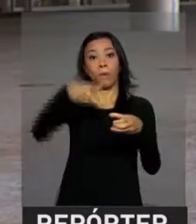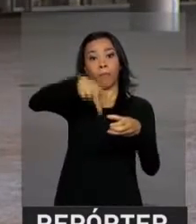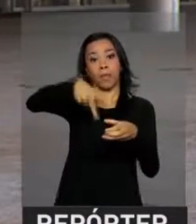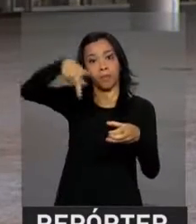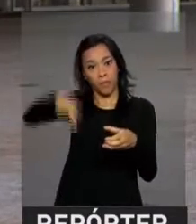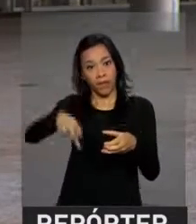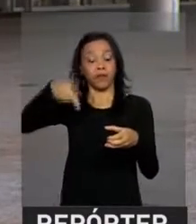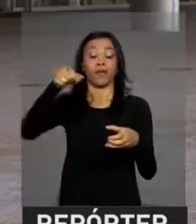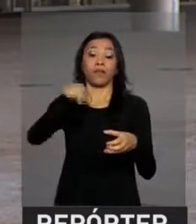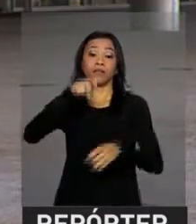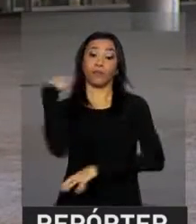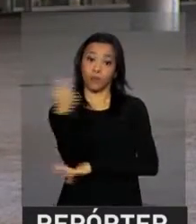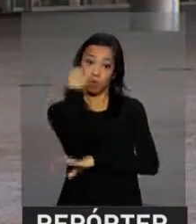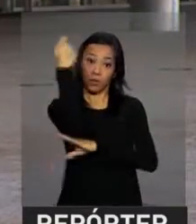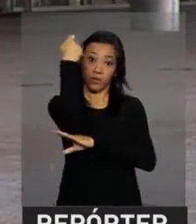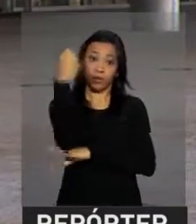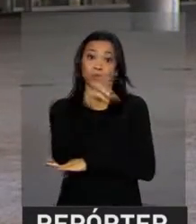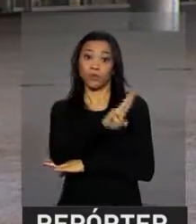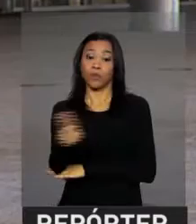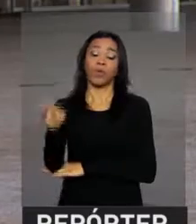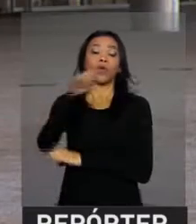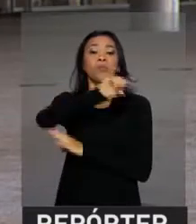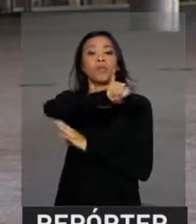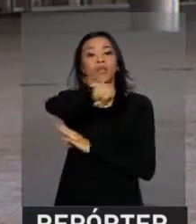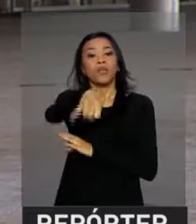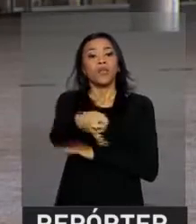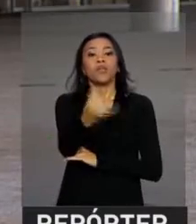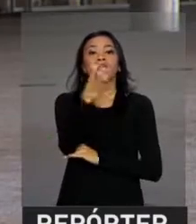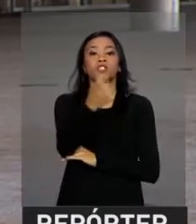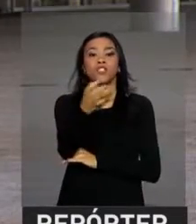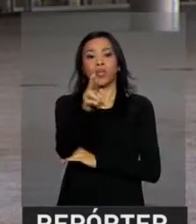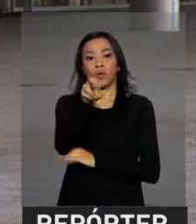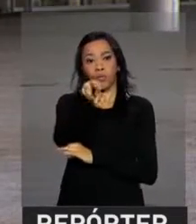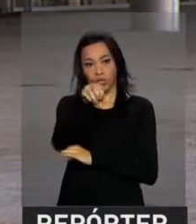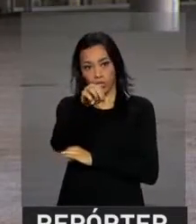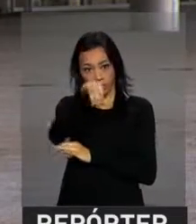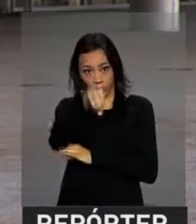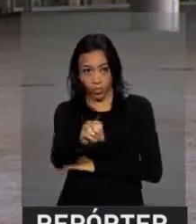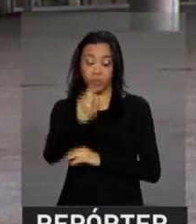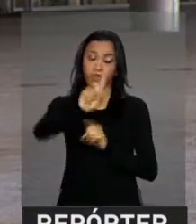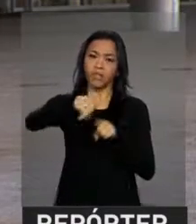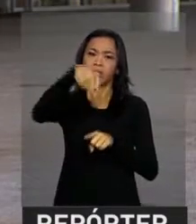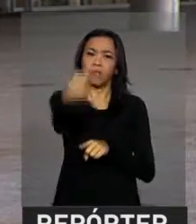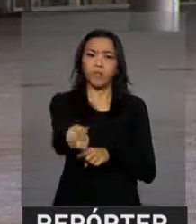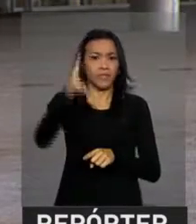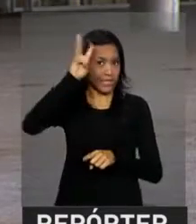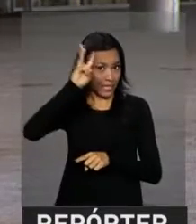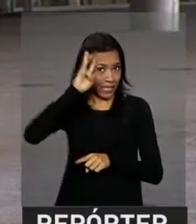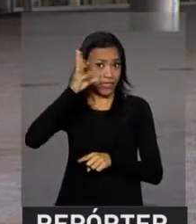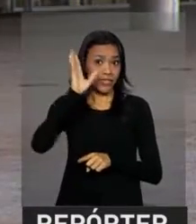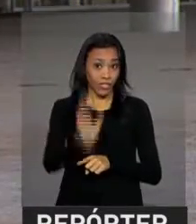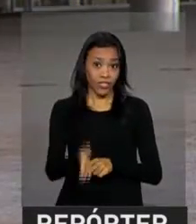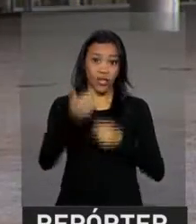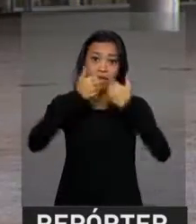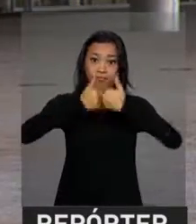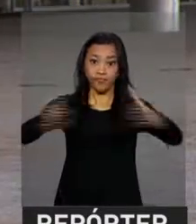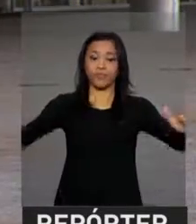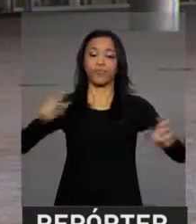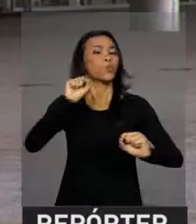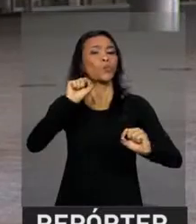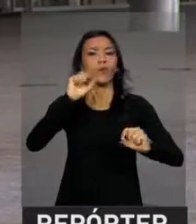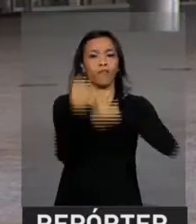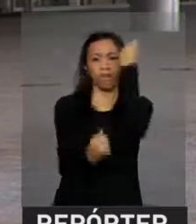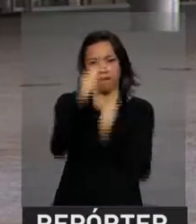Sul, Jerônimo Gergen. E ontem, Daniele, nessa terça-feira, ao inaugurar uma nova fábrica de celulose no Paraná,